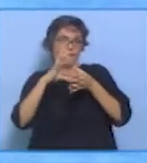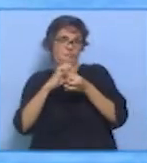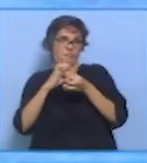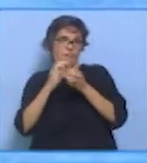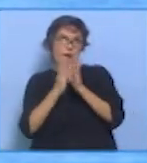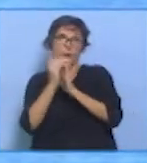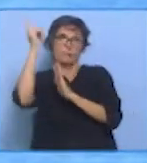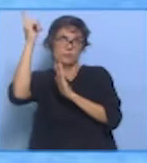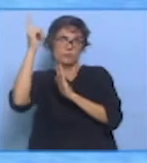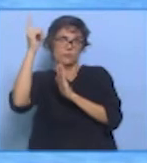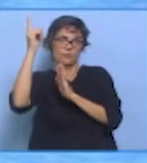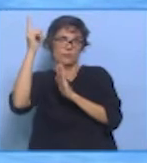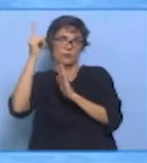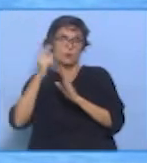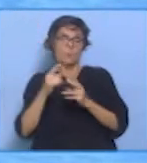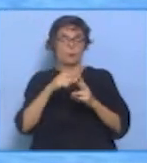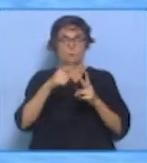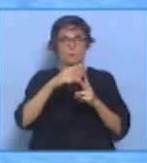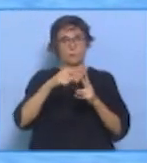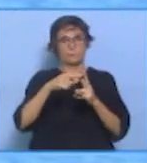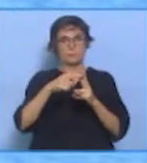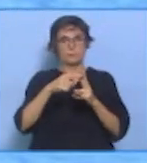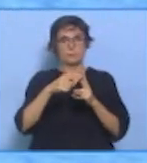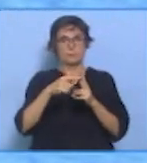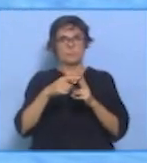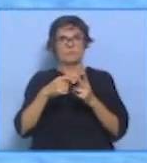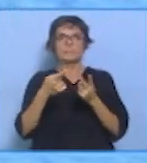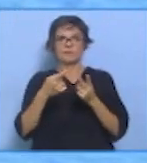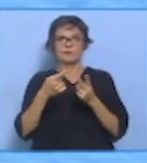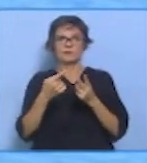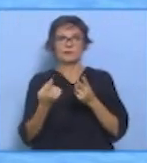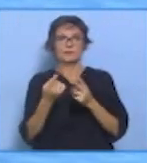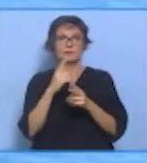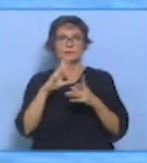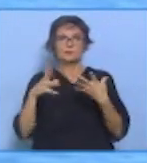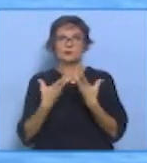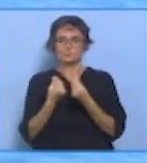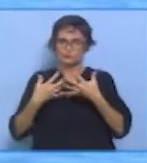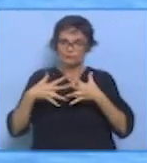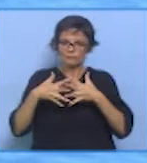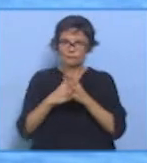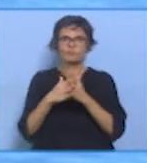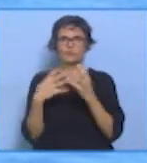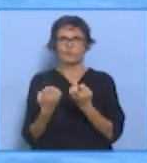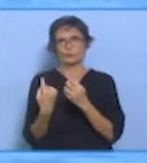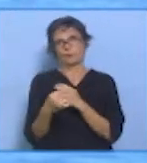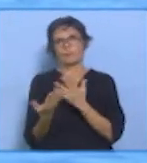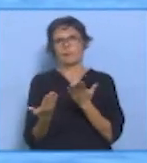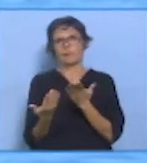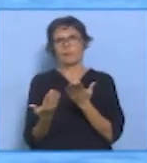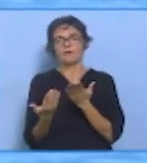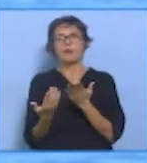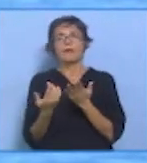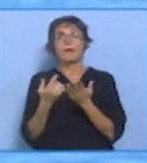Cristo. E, portanto, as duas estão alicerçadas. E para Newman isto era muito importante. E o aderir ao